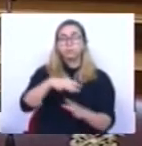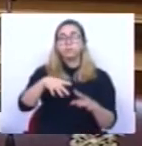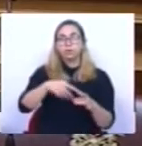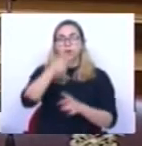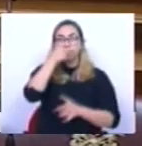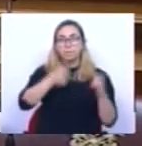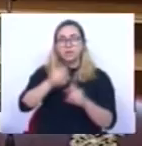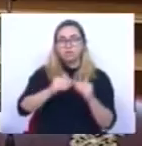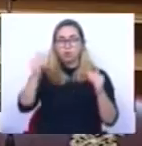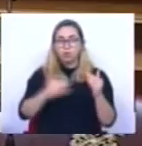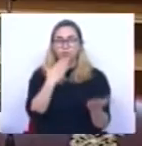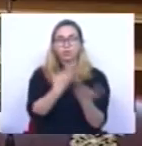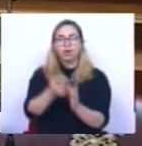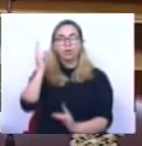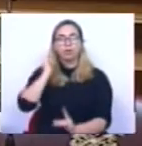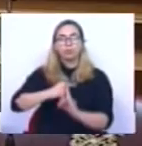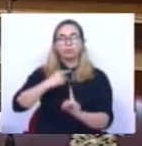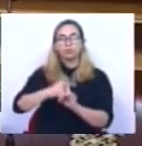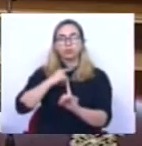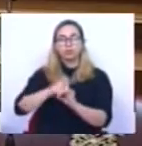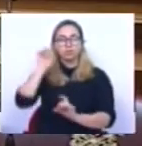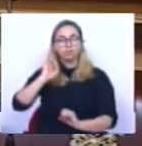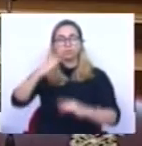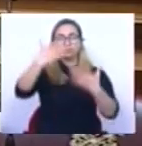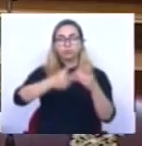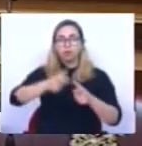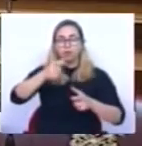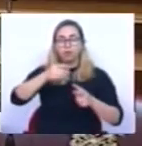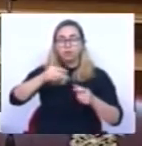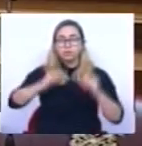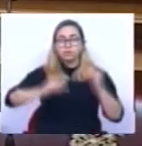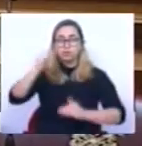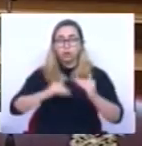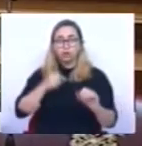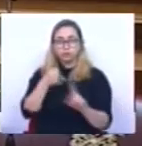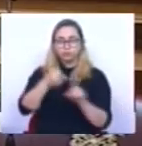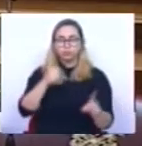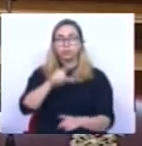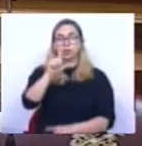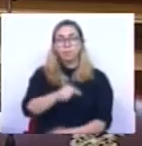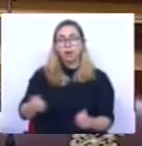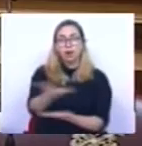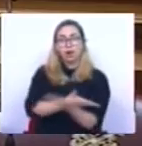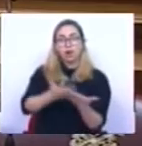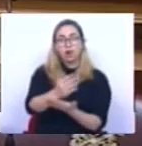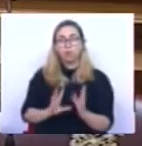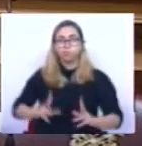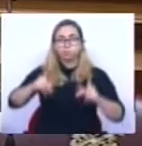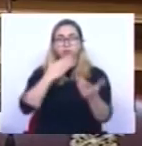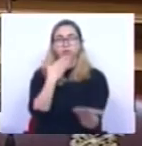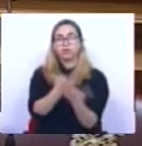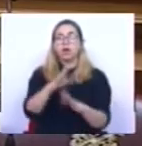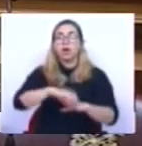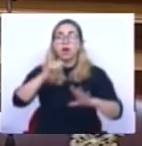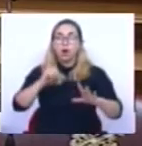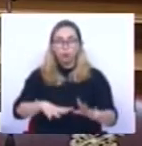um contributo importante para combater as assimetrias regionais. É um dos principais indutores da economia local, pois contribui claramente para